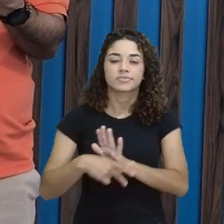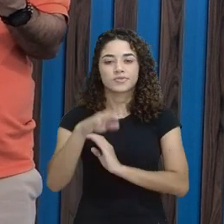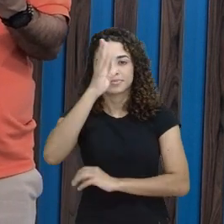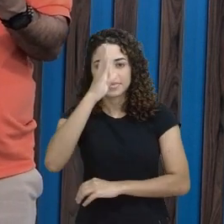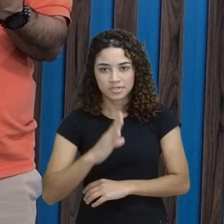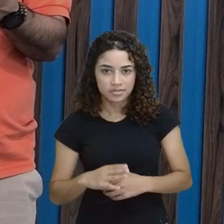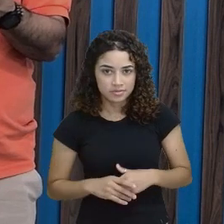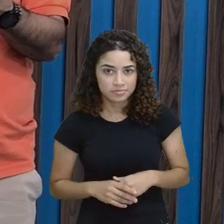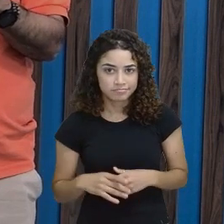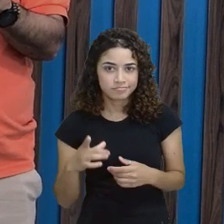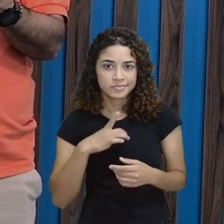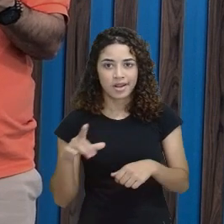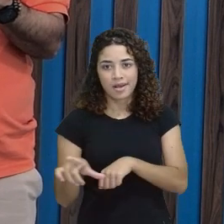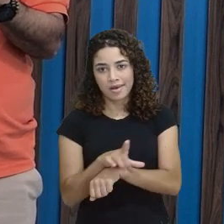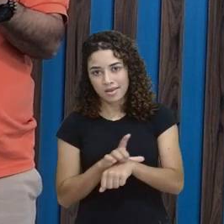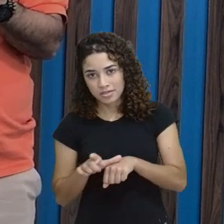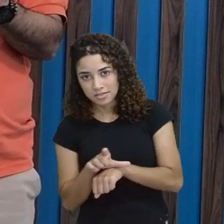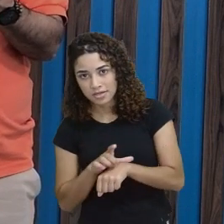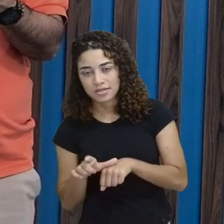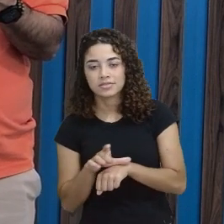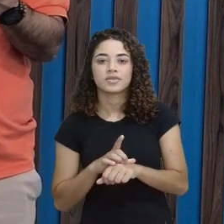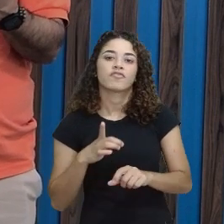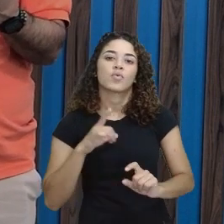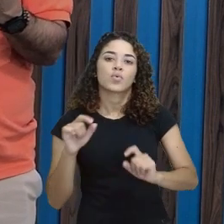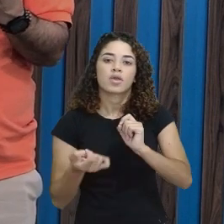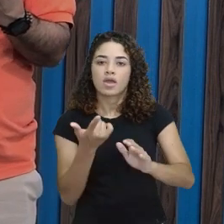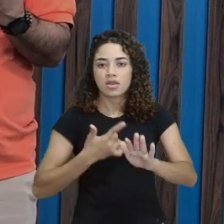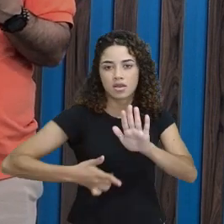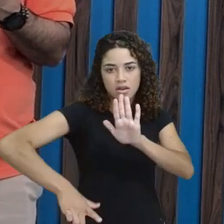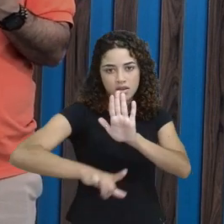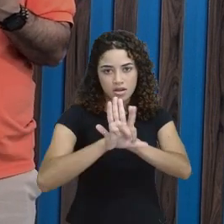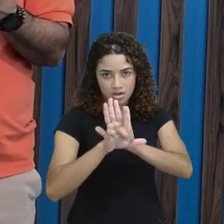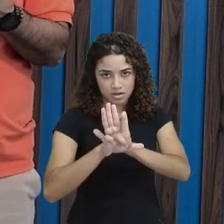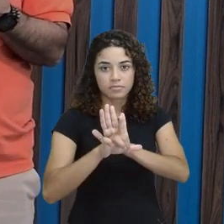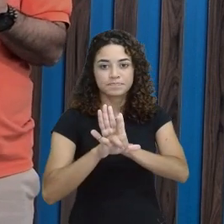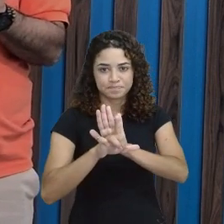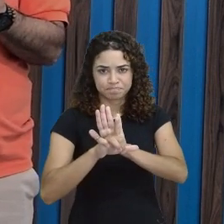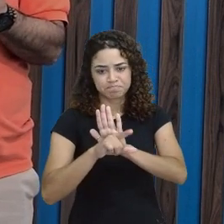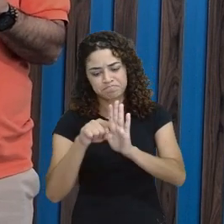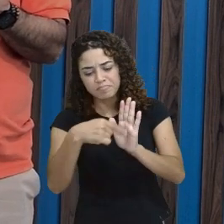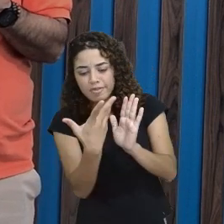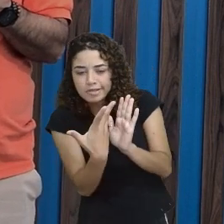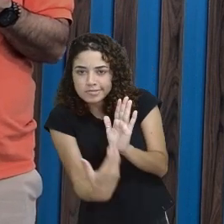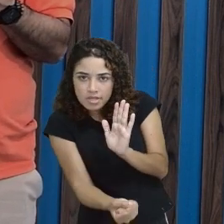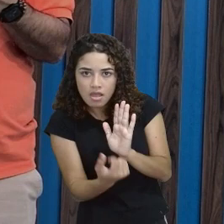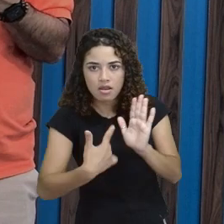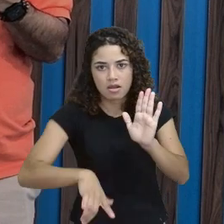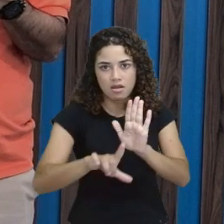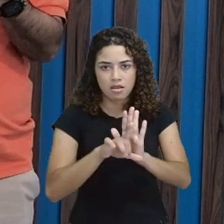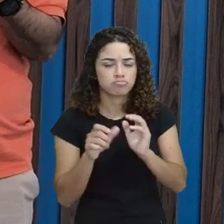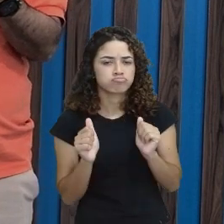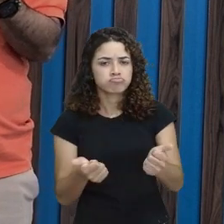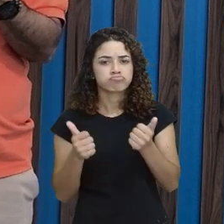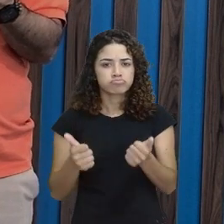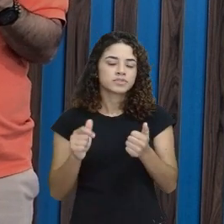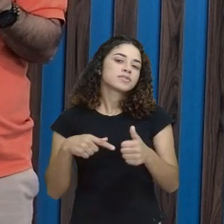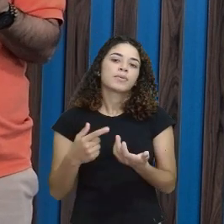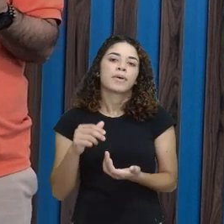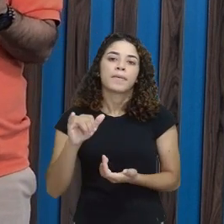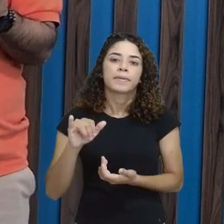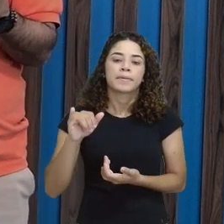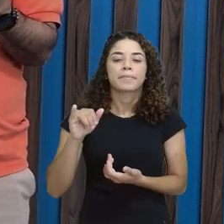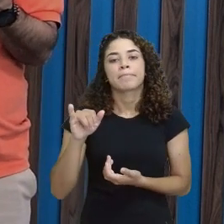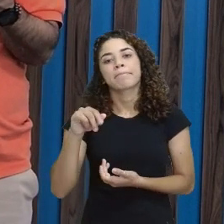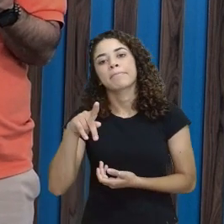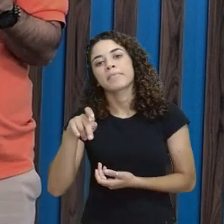questão: legislativo propunha as leis, né? Aí ele aprovava ali uma lei, certo, tal. Aí o imperador ele não